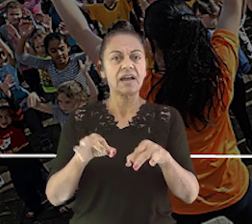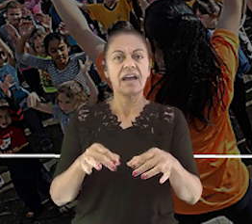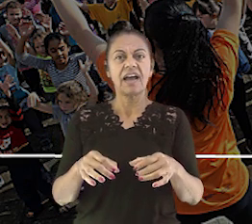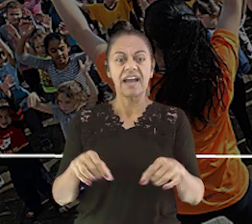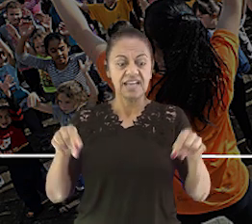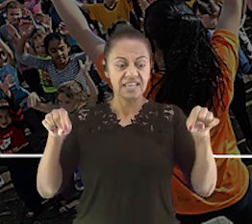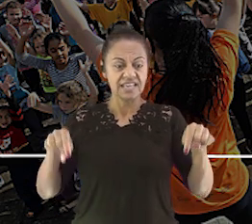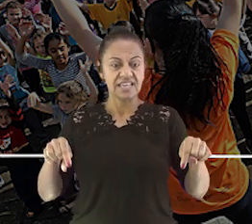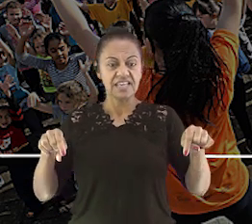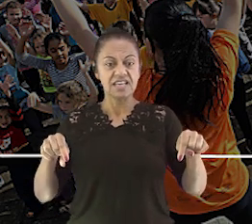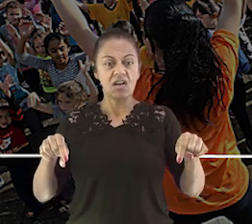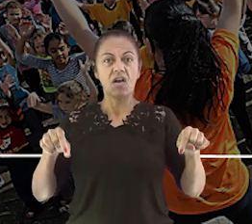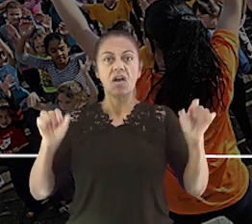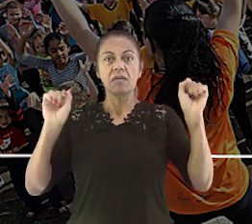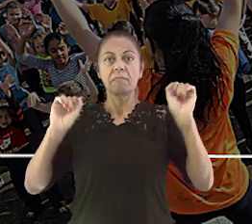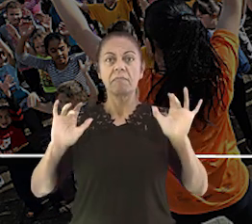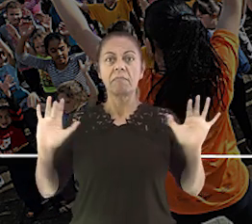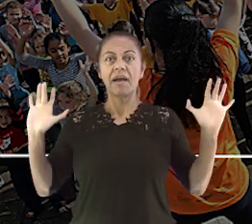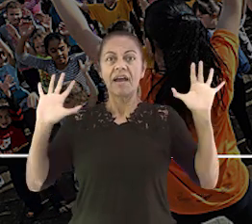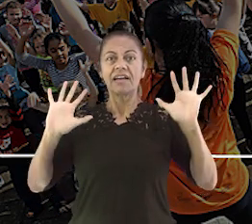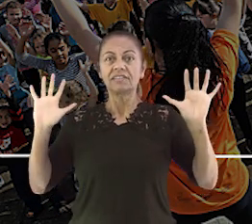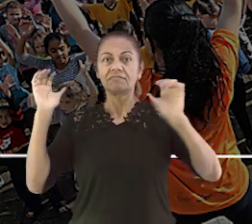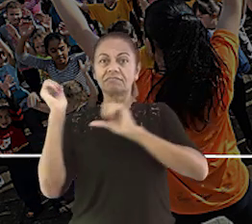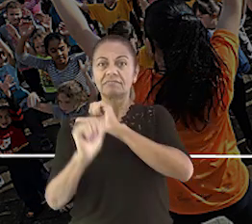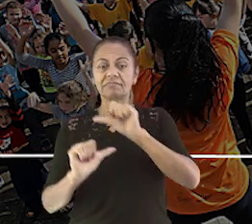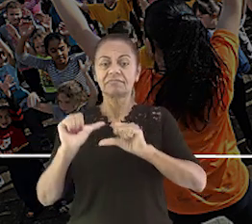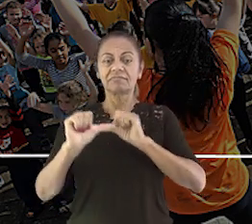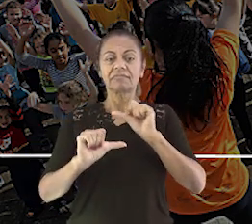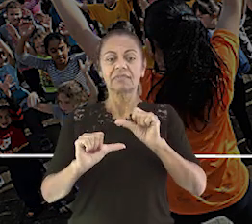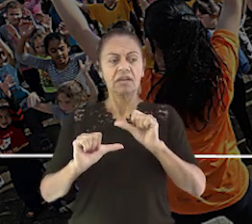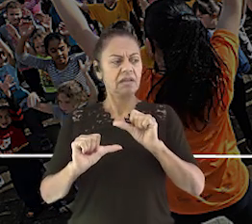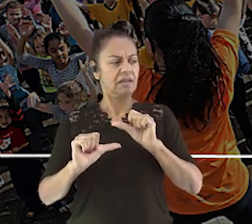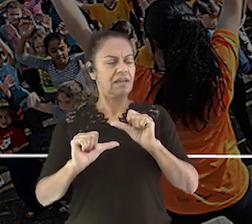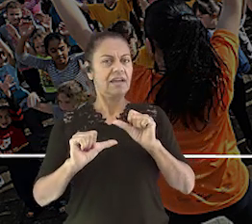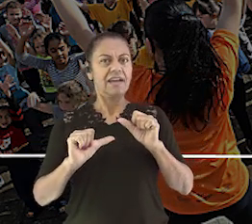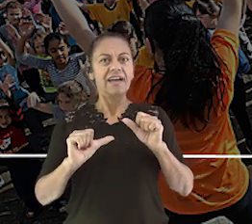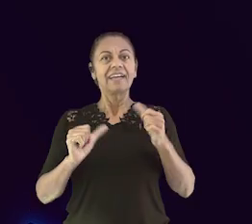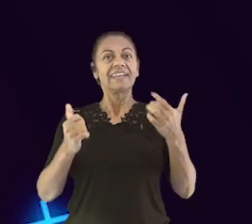aí, enquanto o cenário aqui vai mudar, hein?